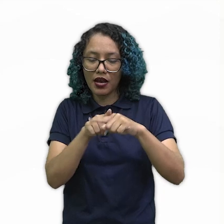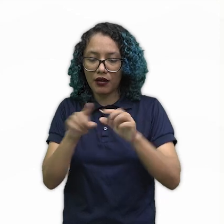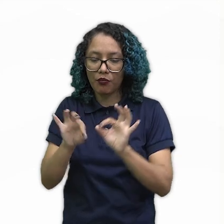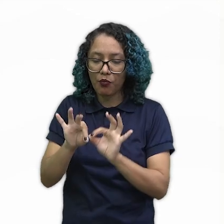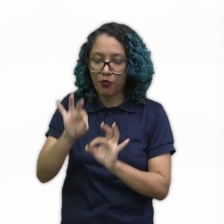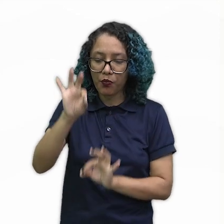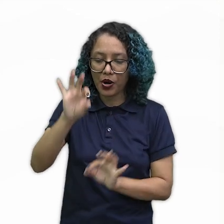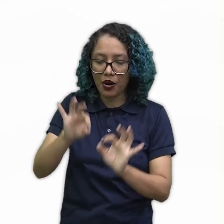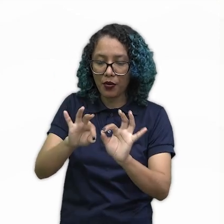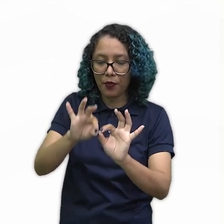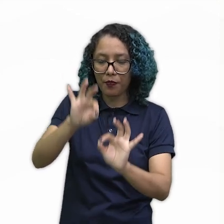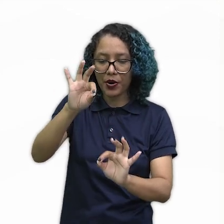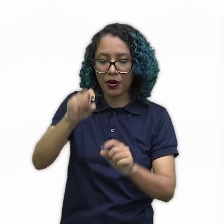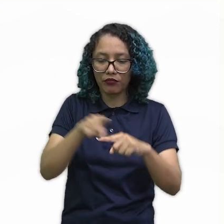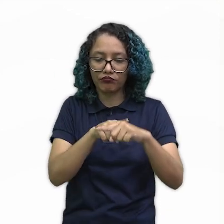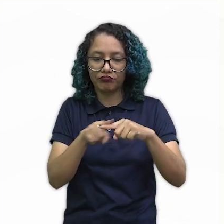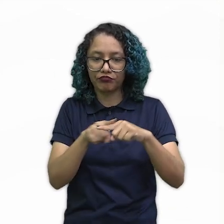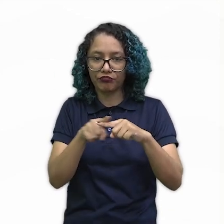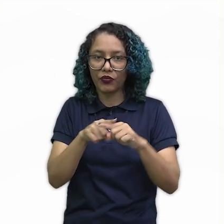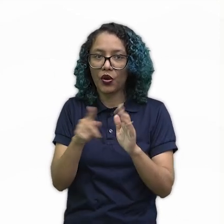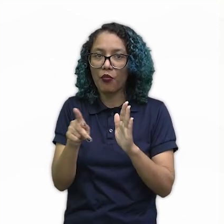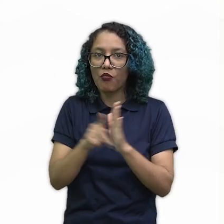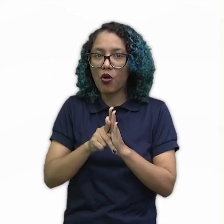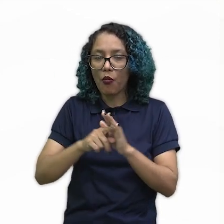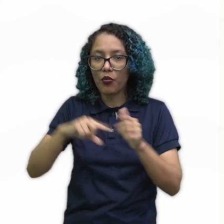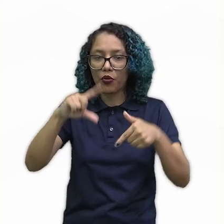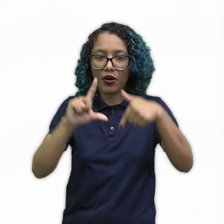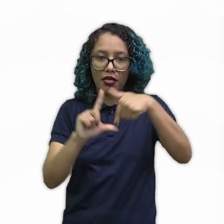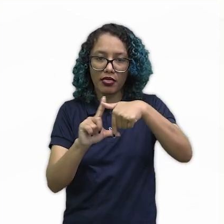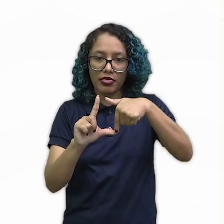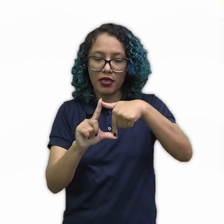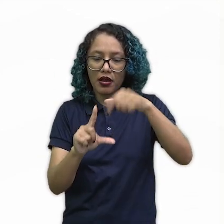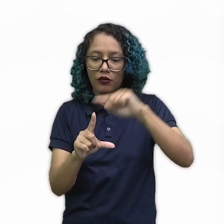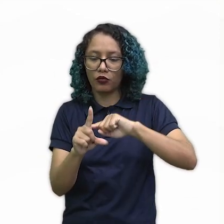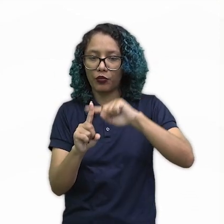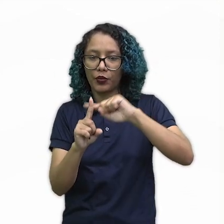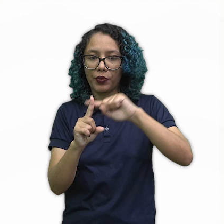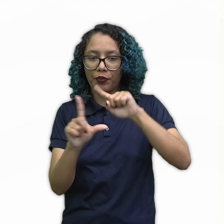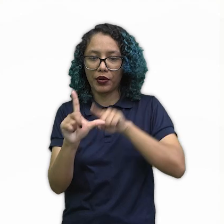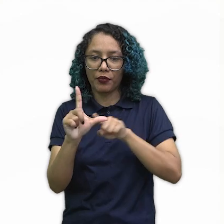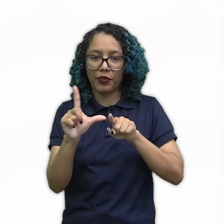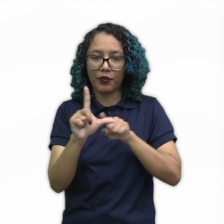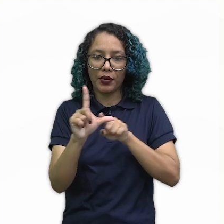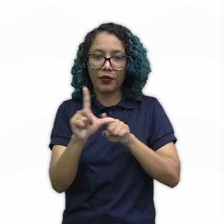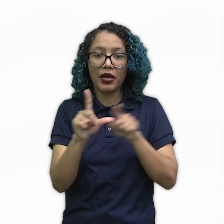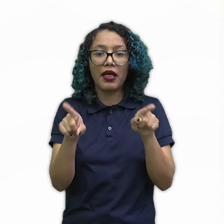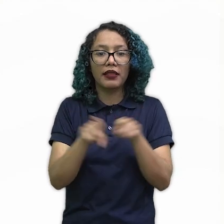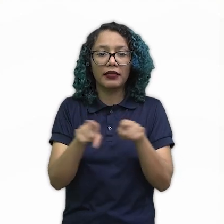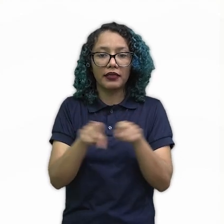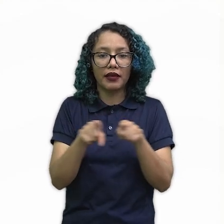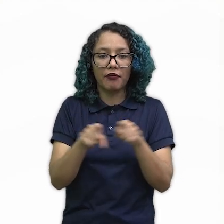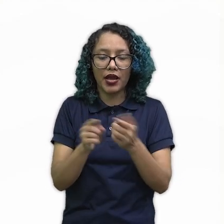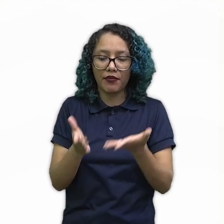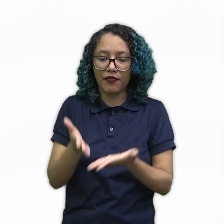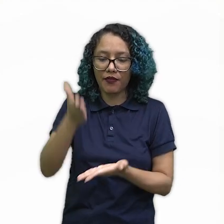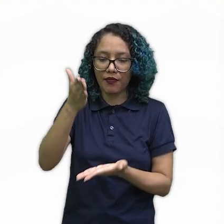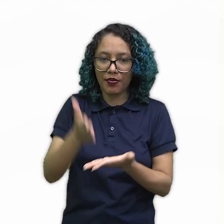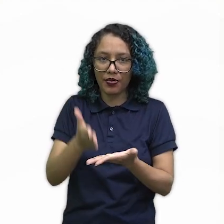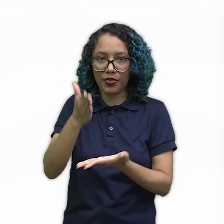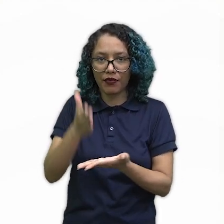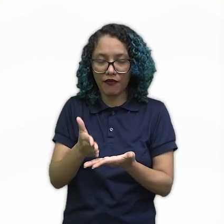aí esses retângulos. Temos também as faces laterais. Acabei de falar, são todas o